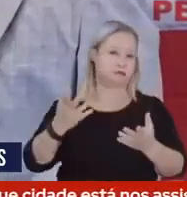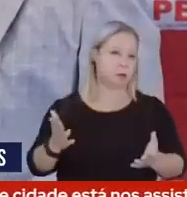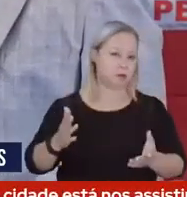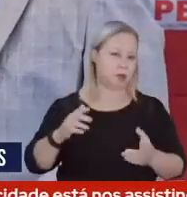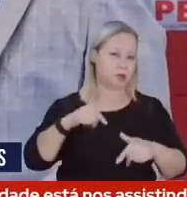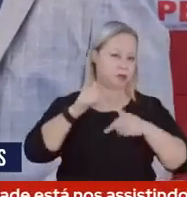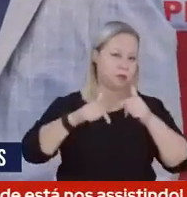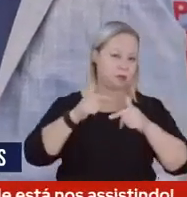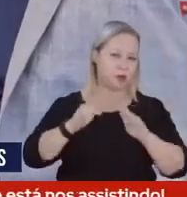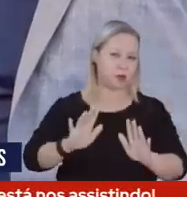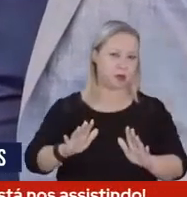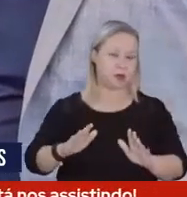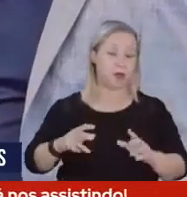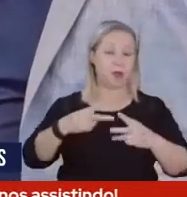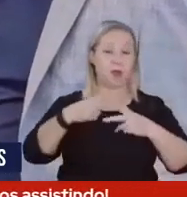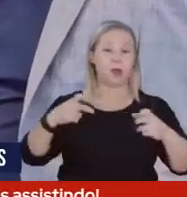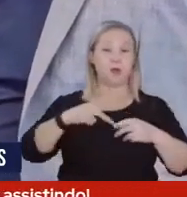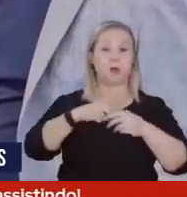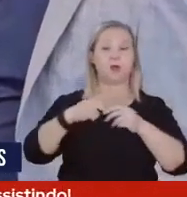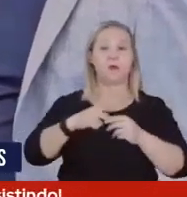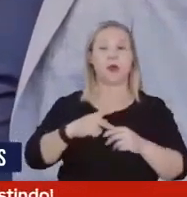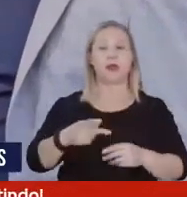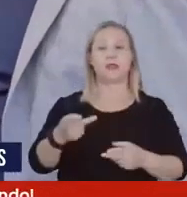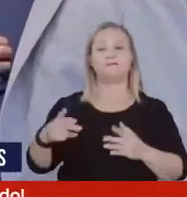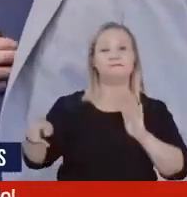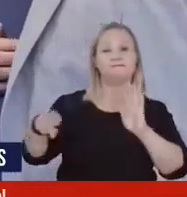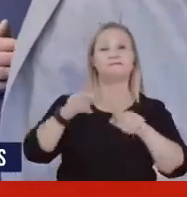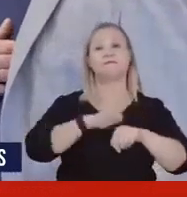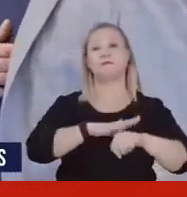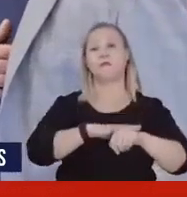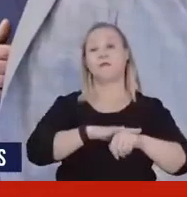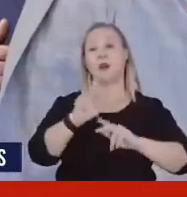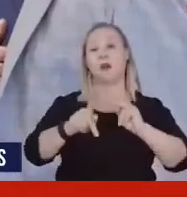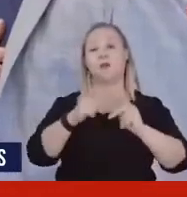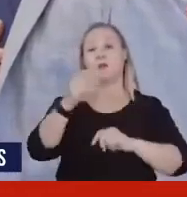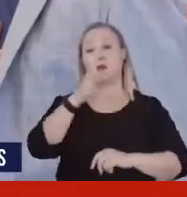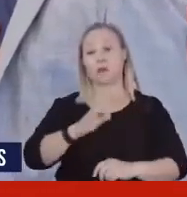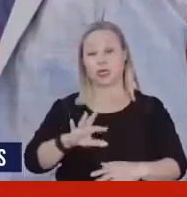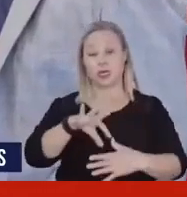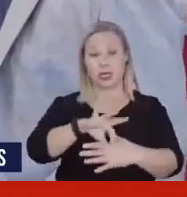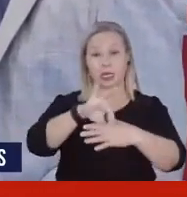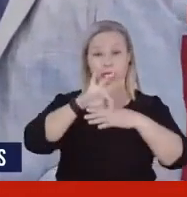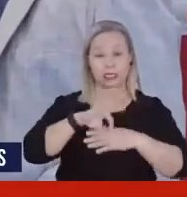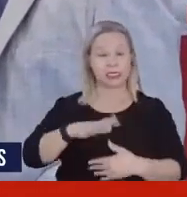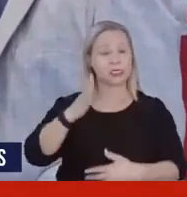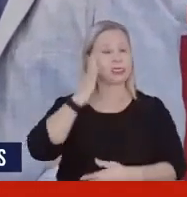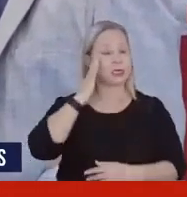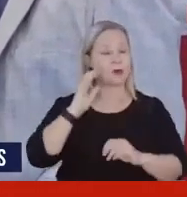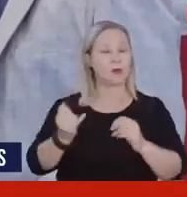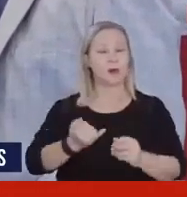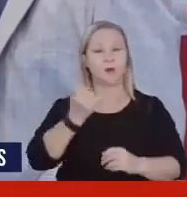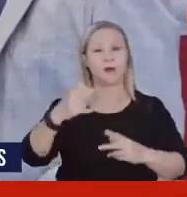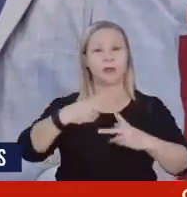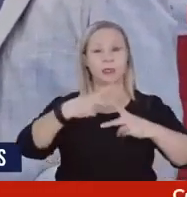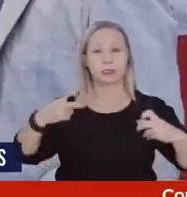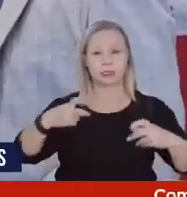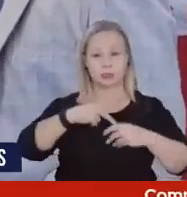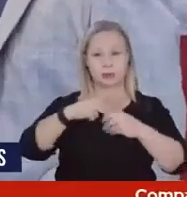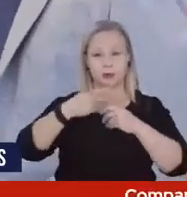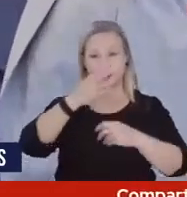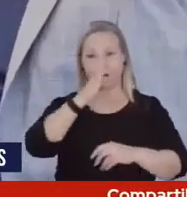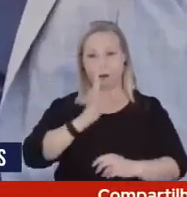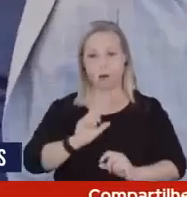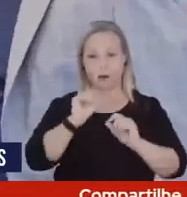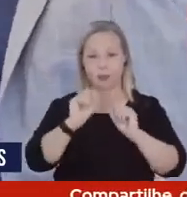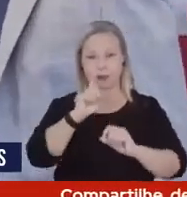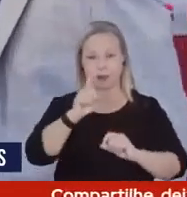brasileiro e esses dirigentes, essas dirigentes que aqui estão, sabem muito bem da importância da Petrobras para o Brasil ser feliz de novo.